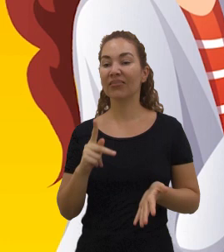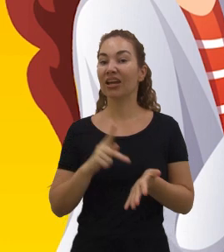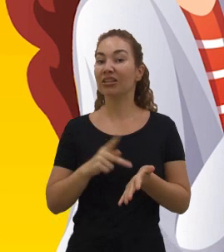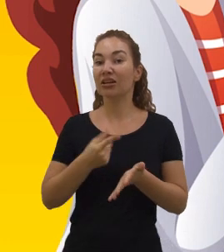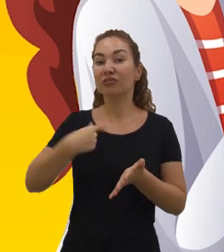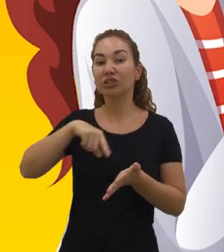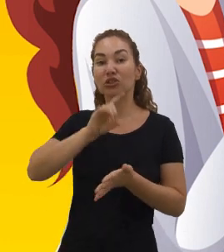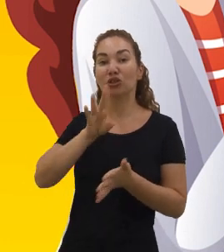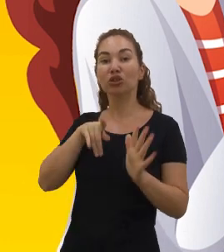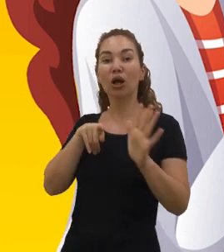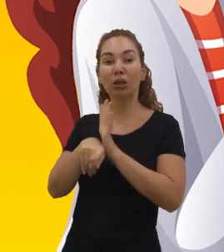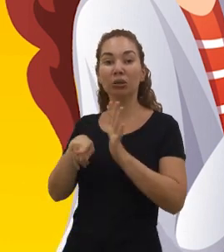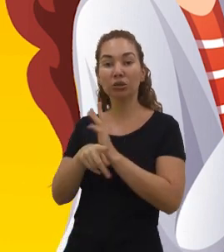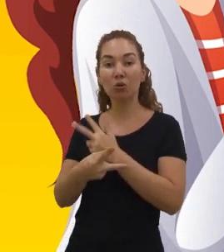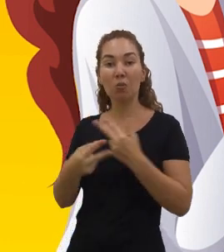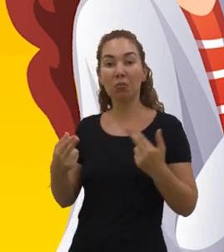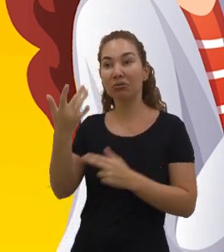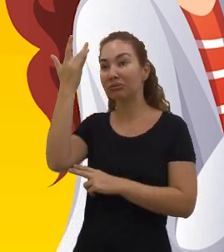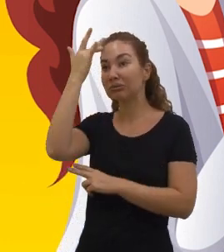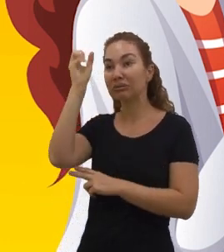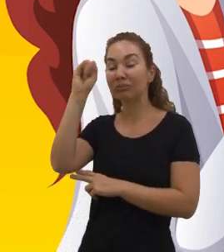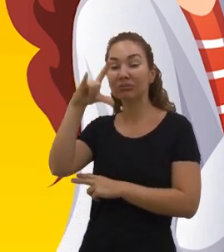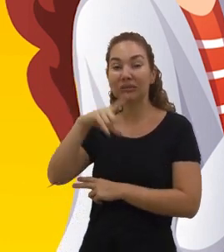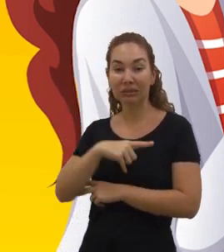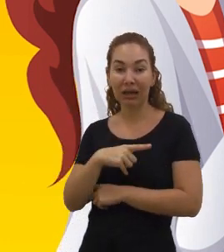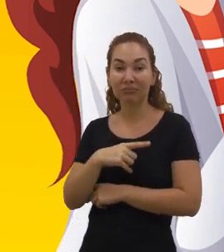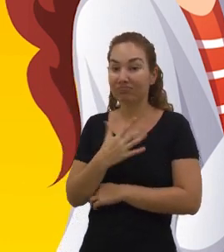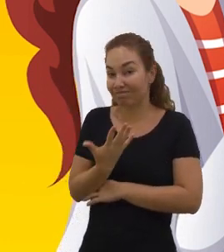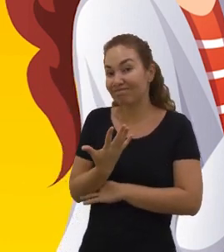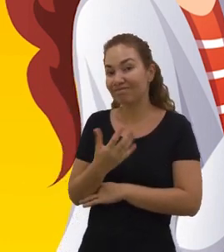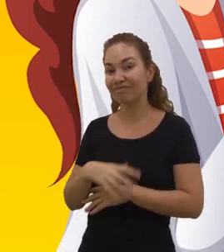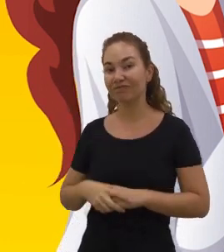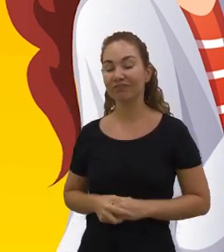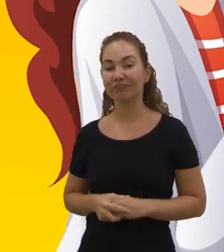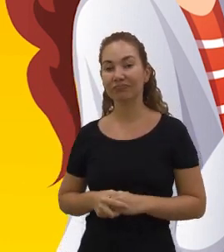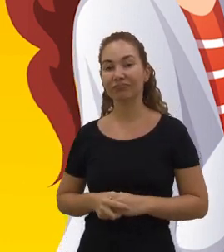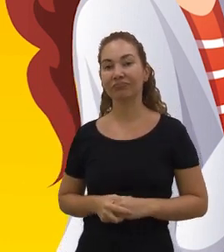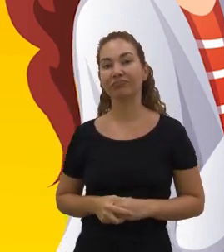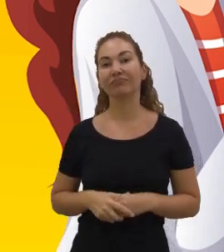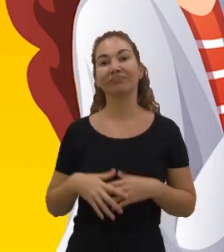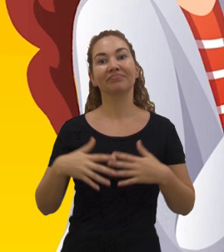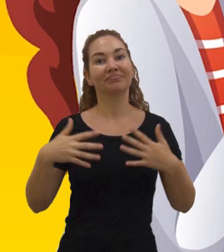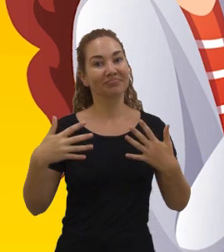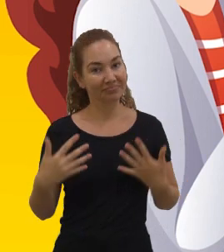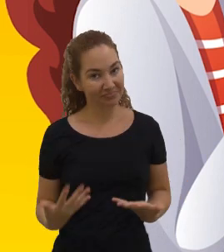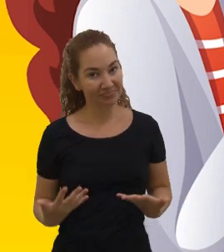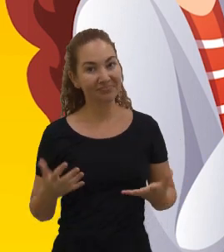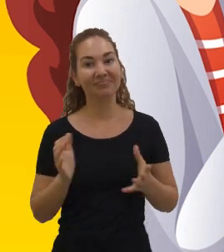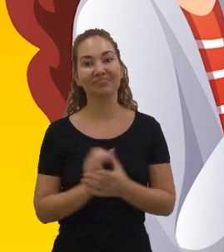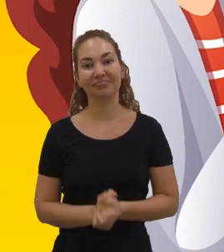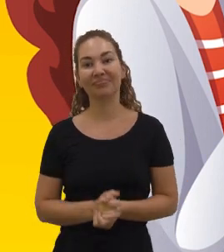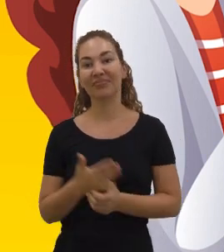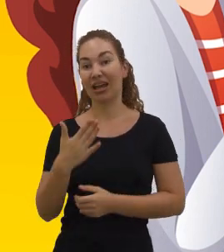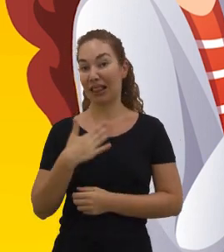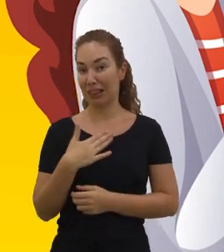só questionando uma coisa que a gente nem sabe se existe, né? Pois é, e na minha cabeça,